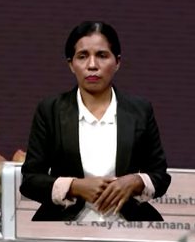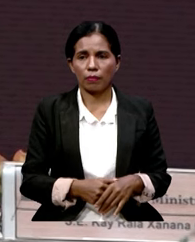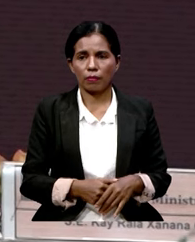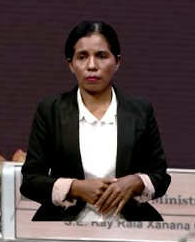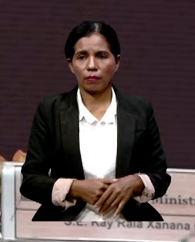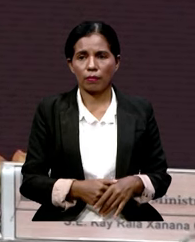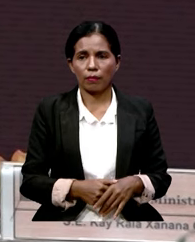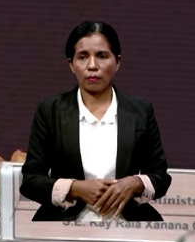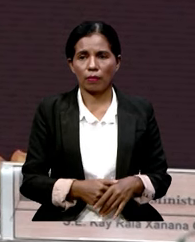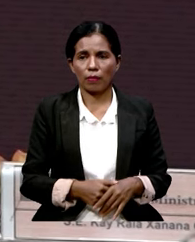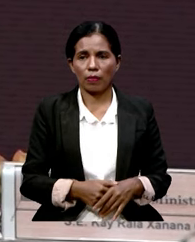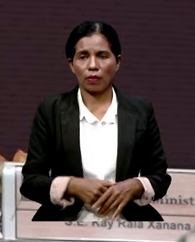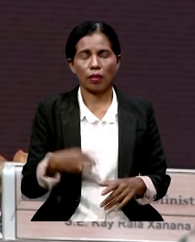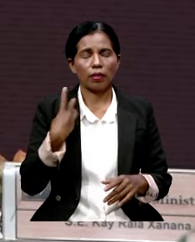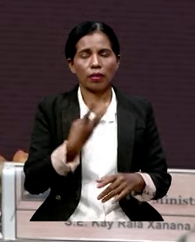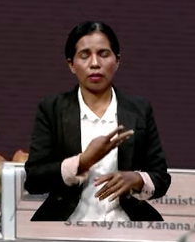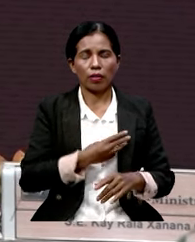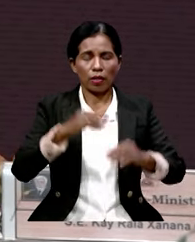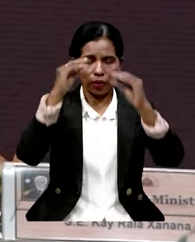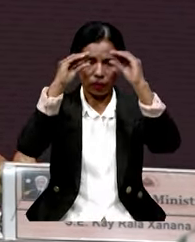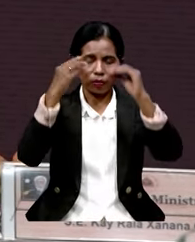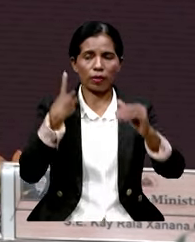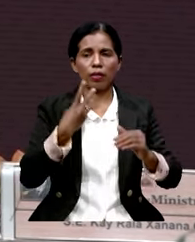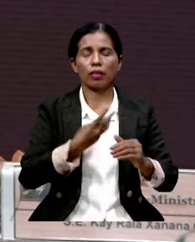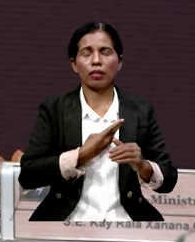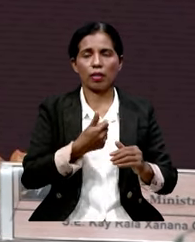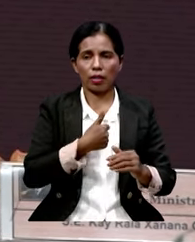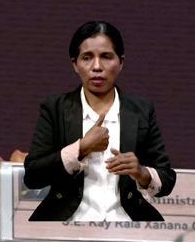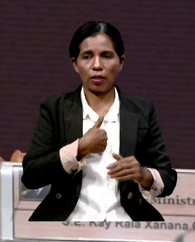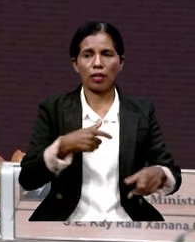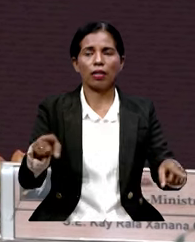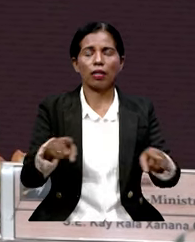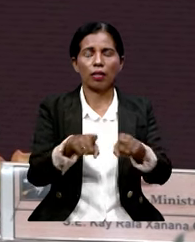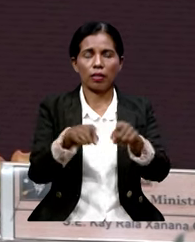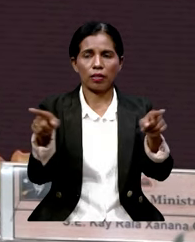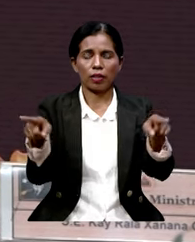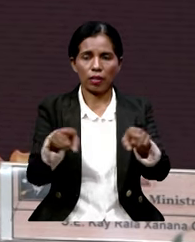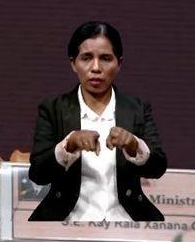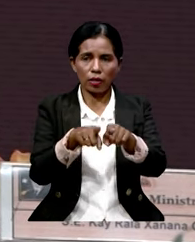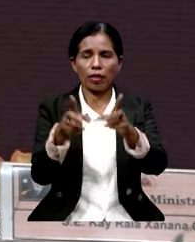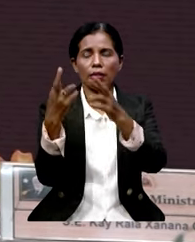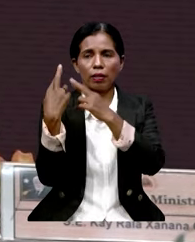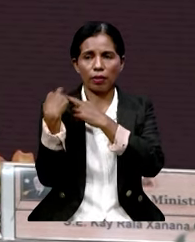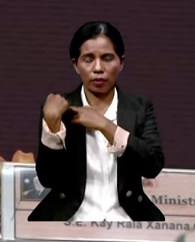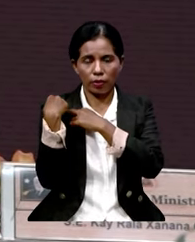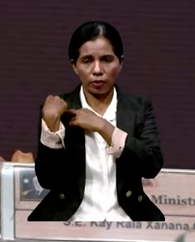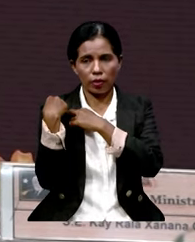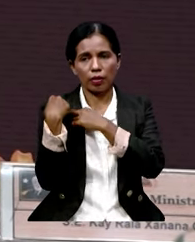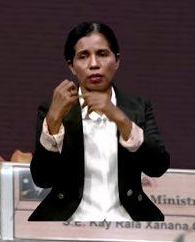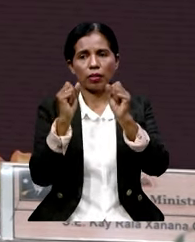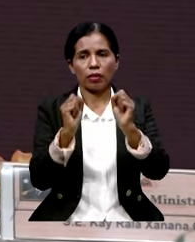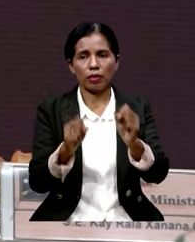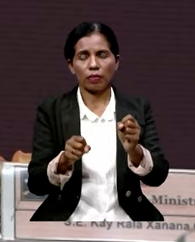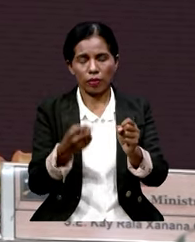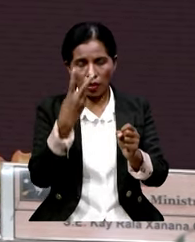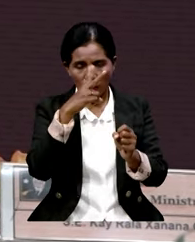Para Ita Educa, an líder responsável por dentro da